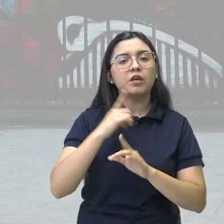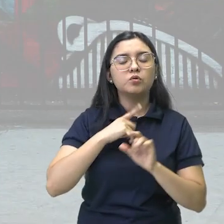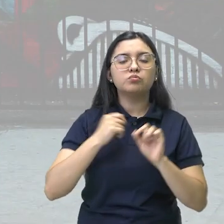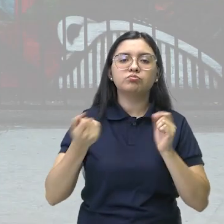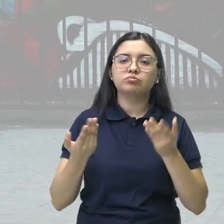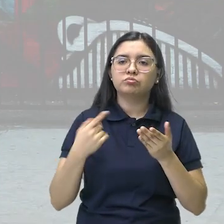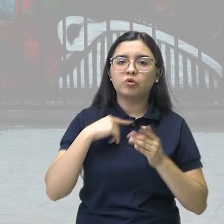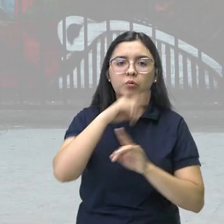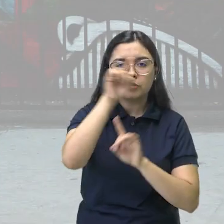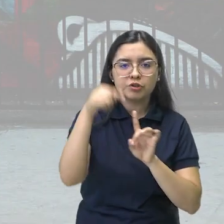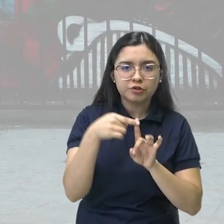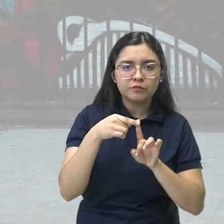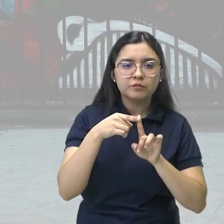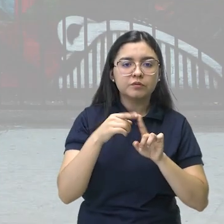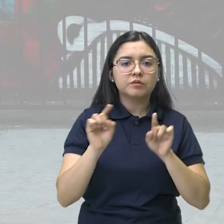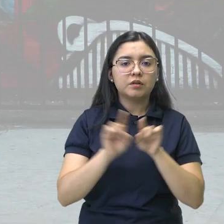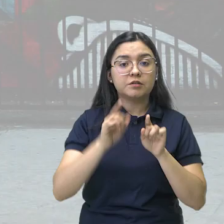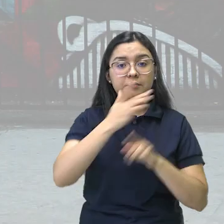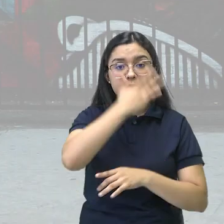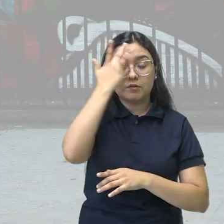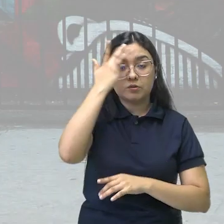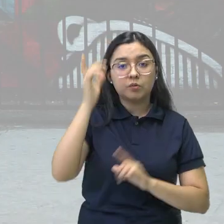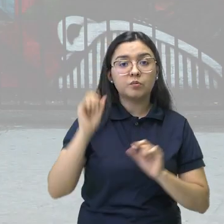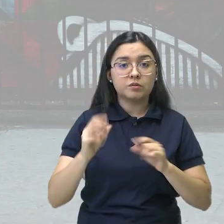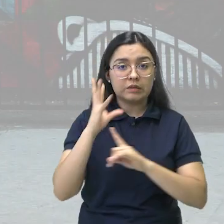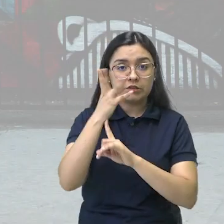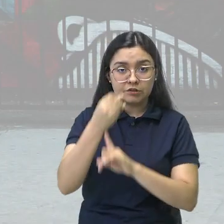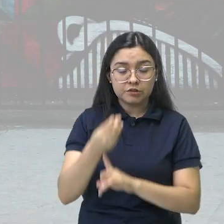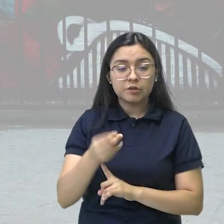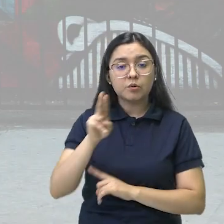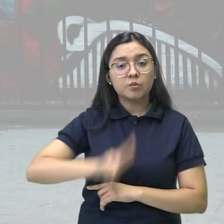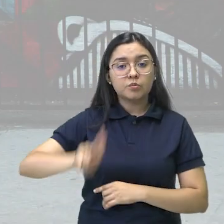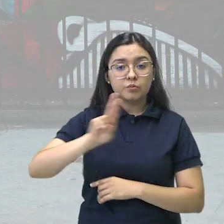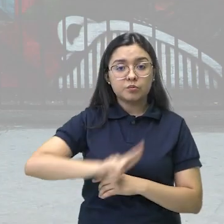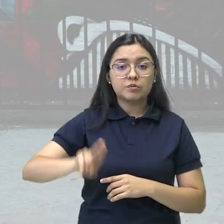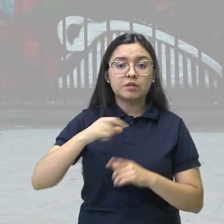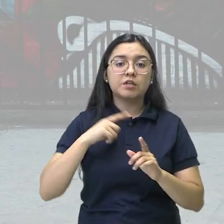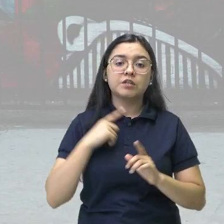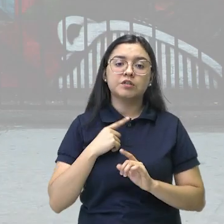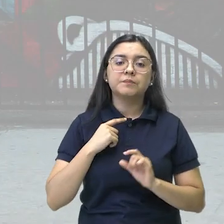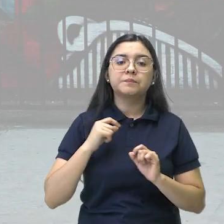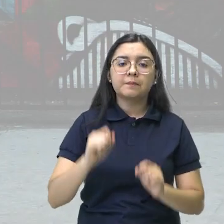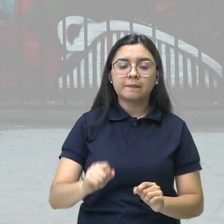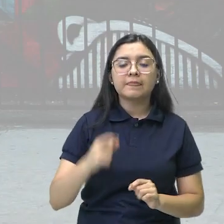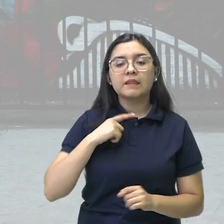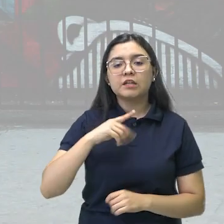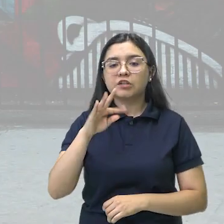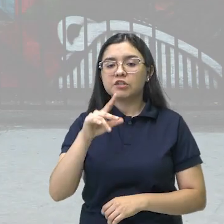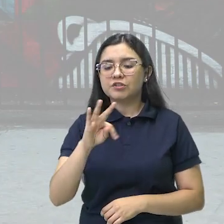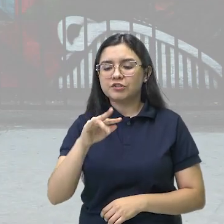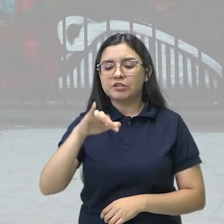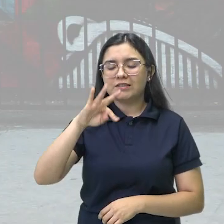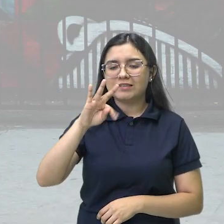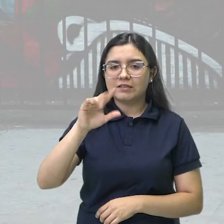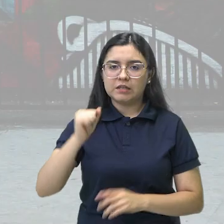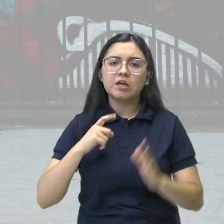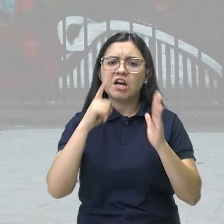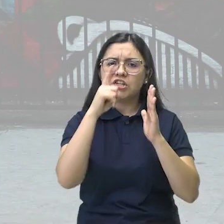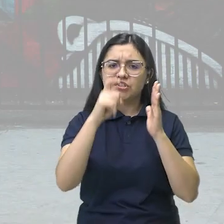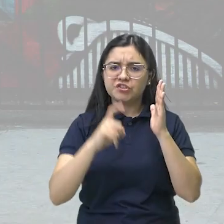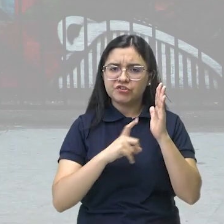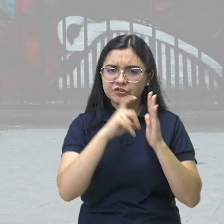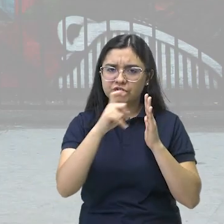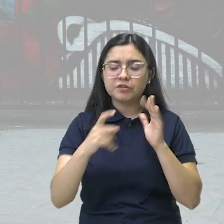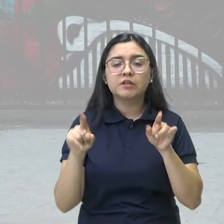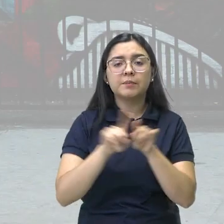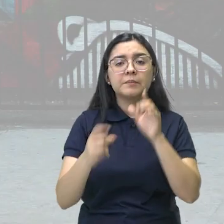mensagem. Seus praticantes, os grafiteiros, utilizam tinta spray e outros recursos